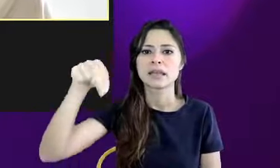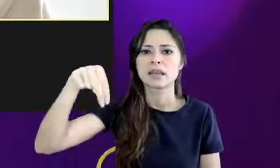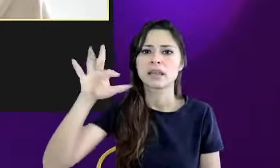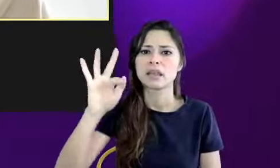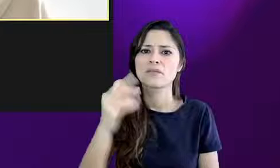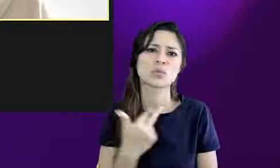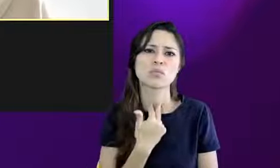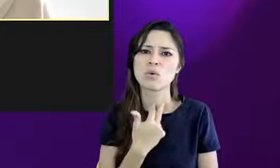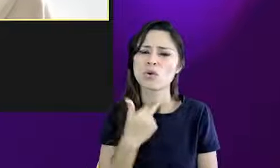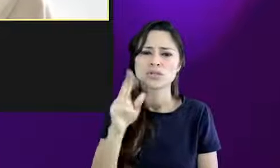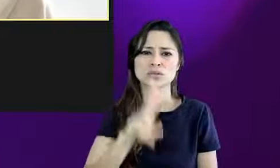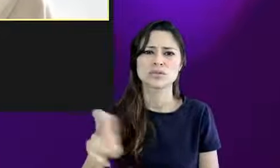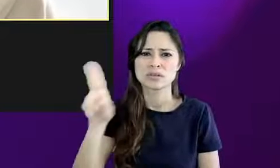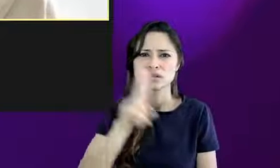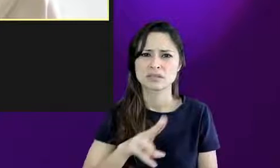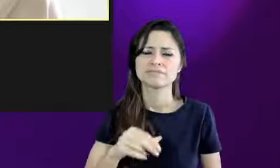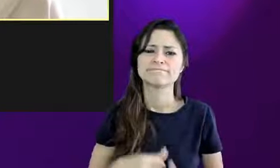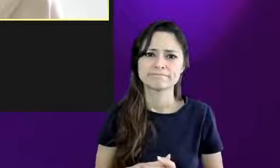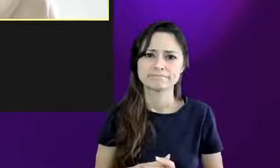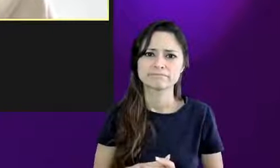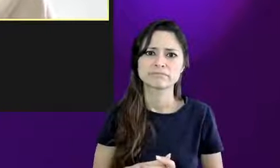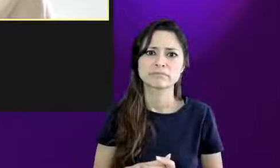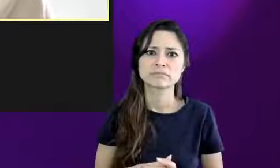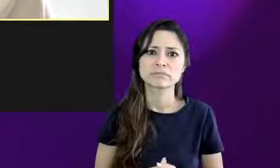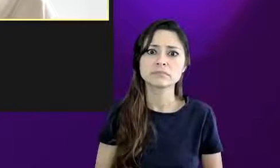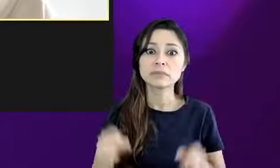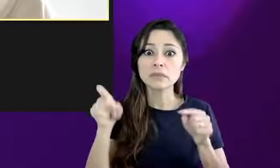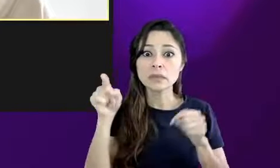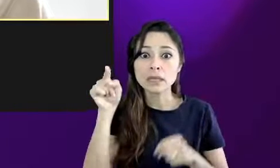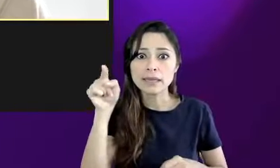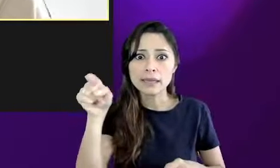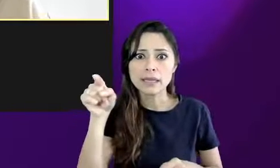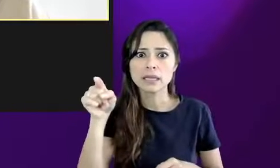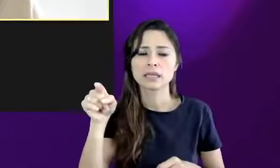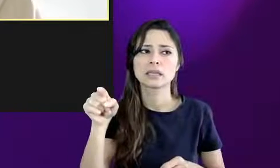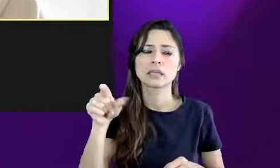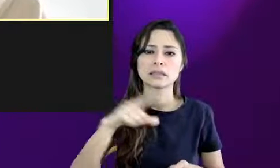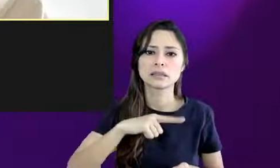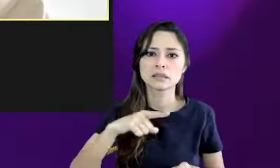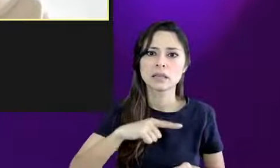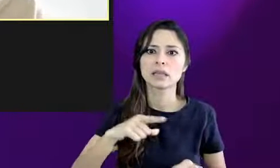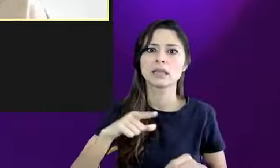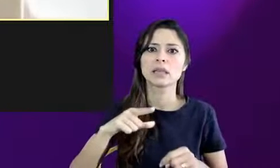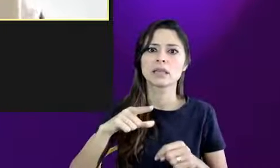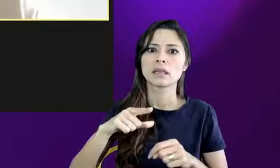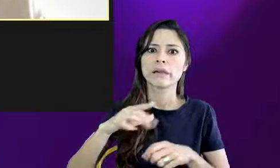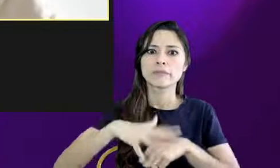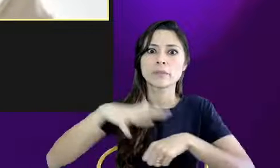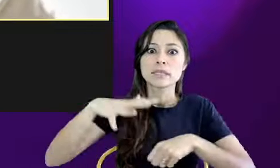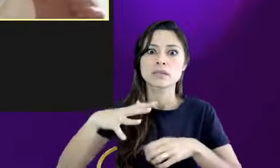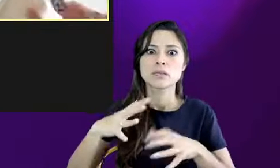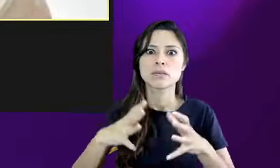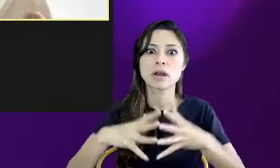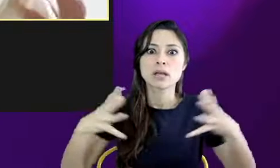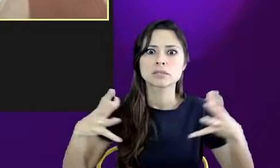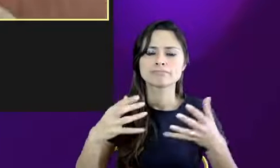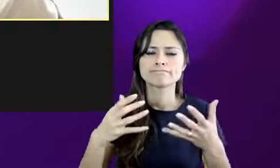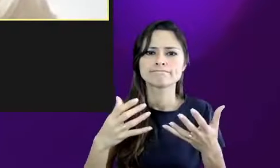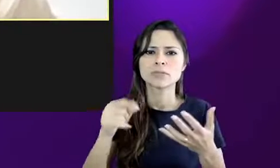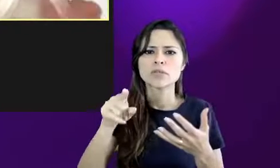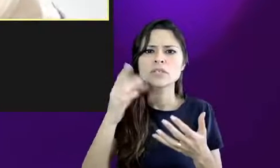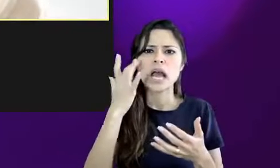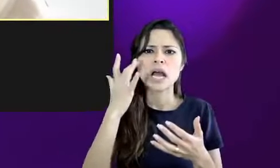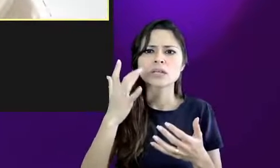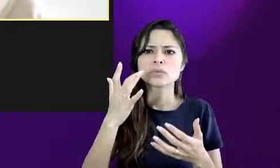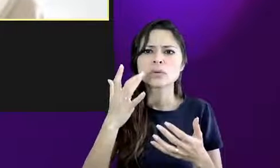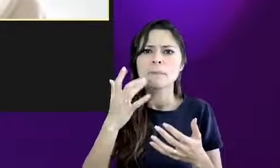paciente está oligosintomático, mas ele tem uma atividade endoscópica muito grande. Na sua opinião, o que você posicionaria nesse paciente? O